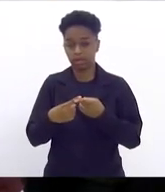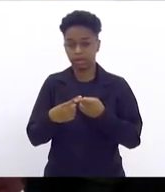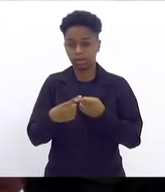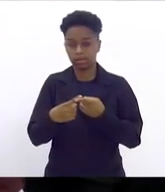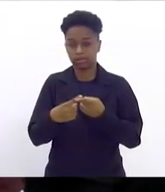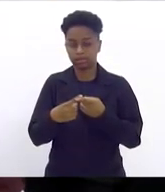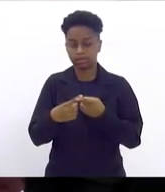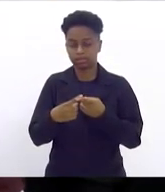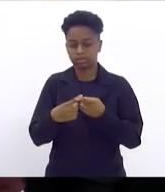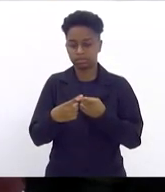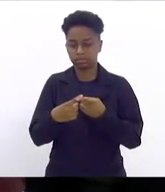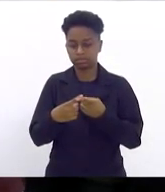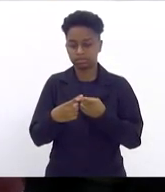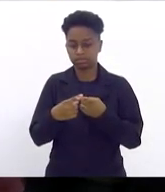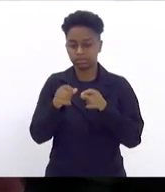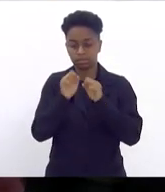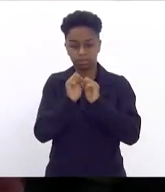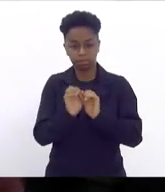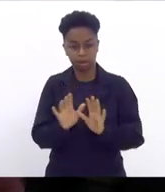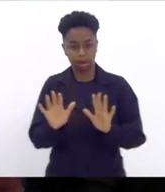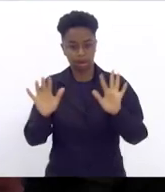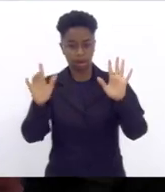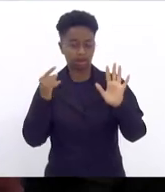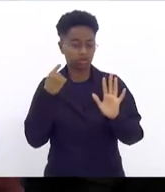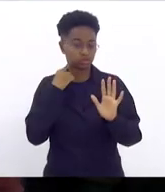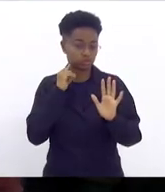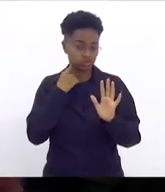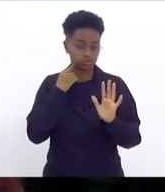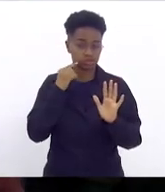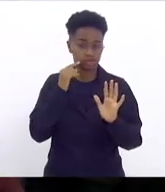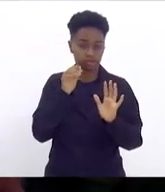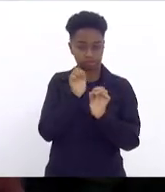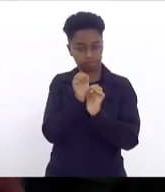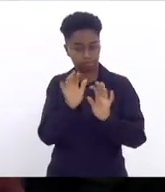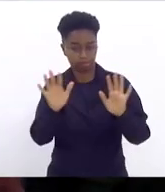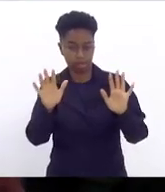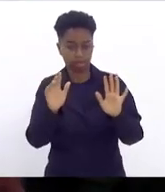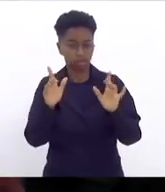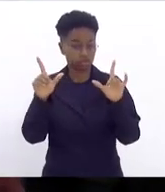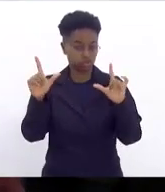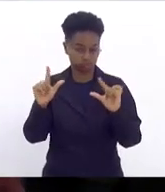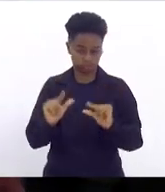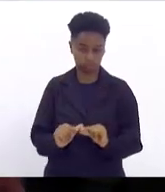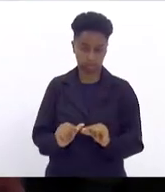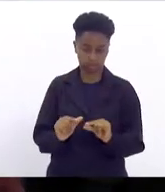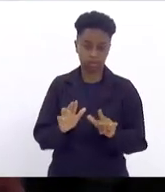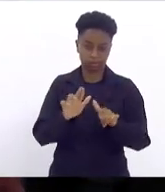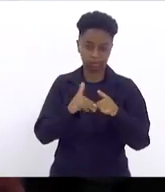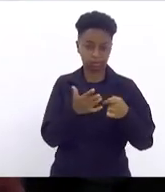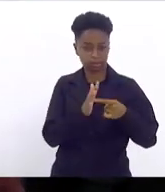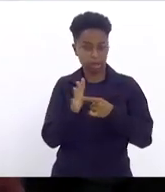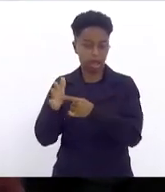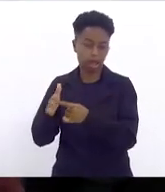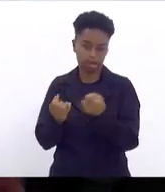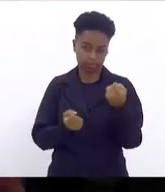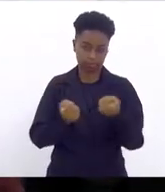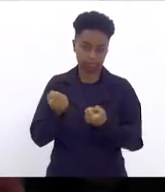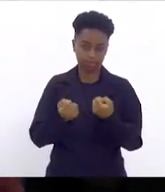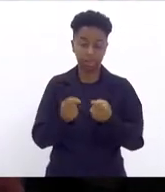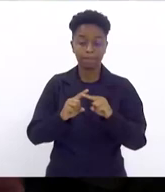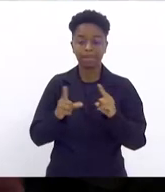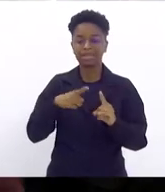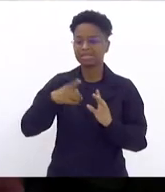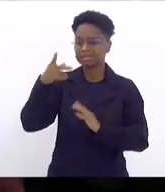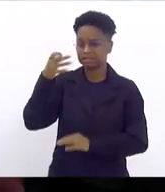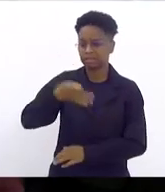poluição ambiental, os custos dos transportes, etc. etc. Mas eu tenho certeza que o projeto dela era um projeto de